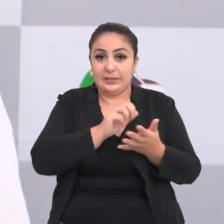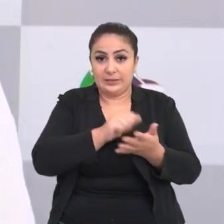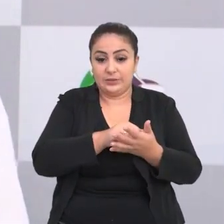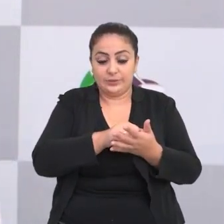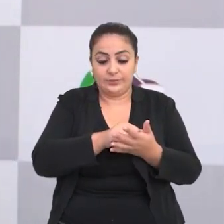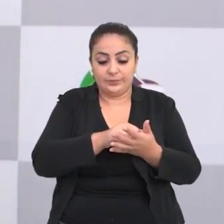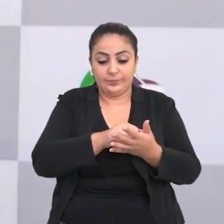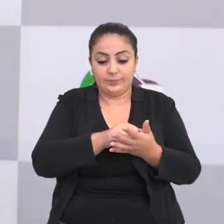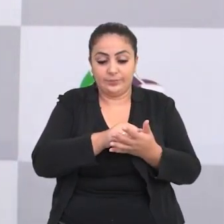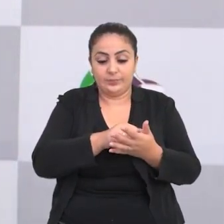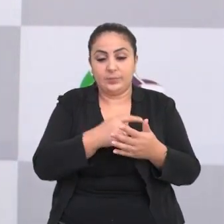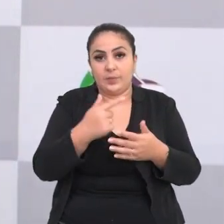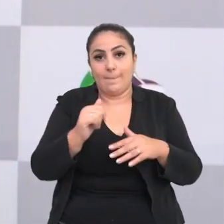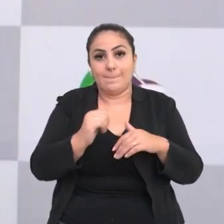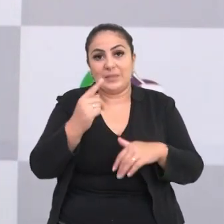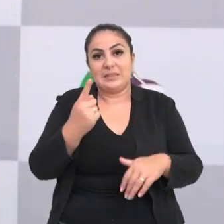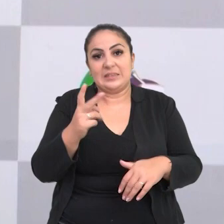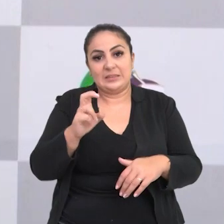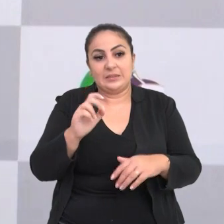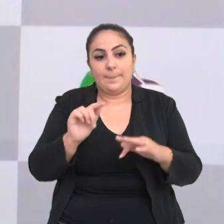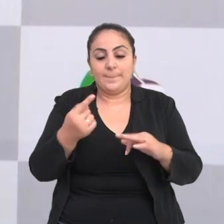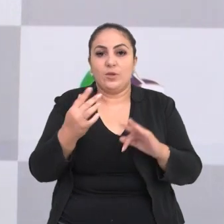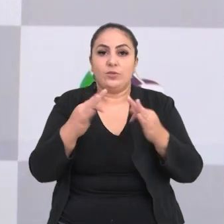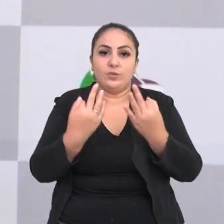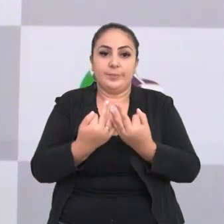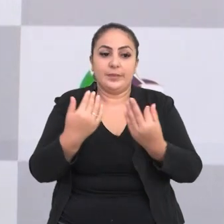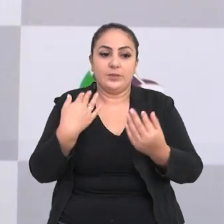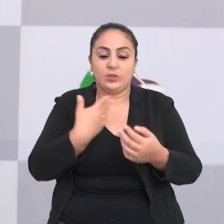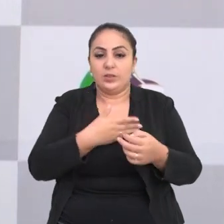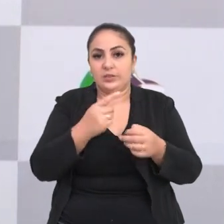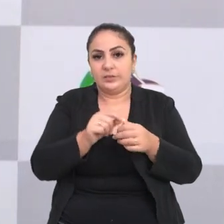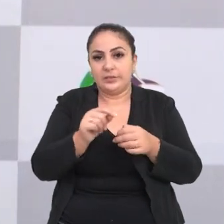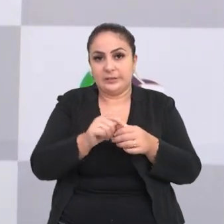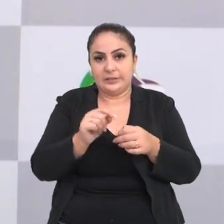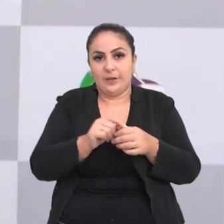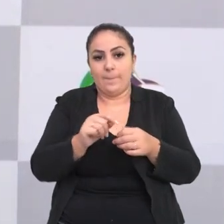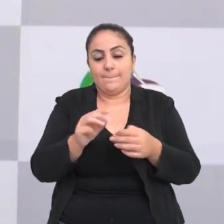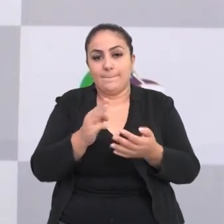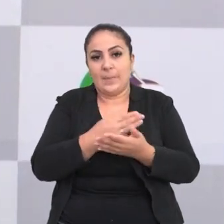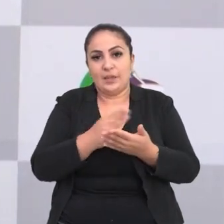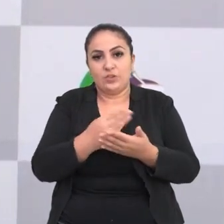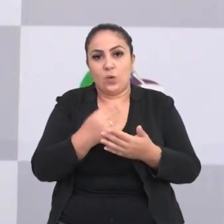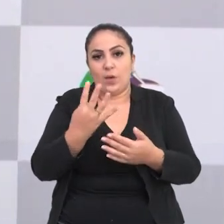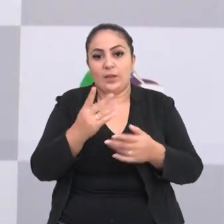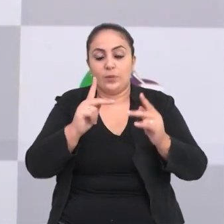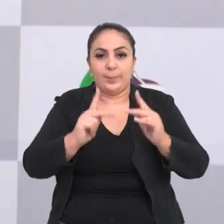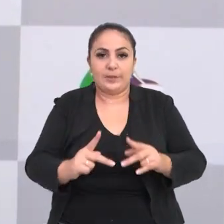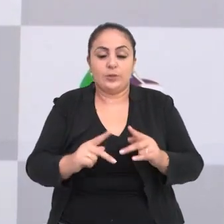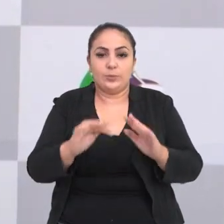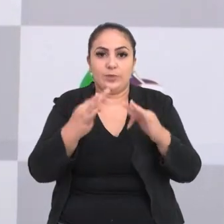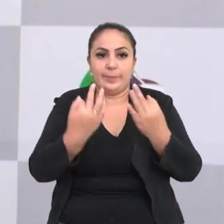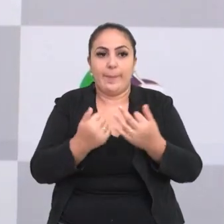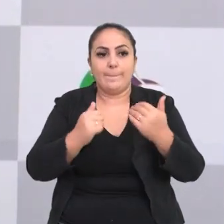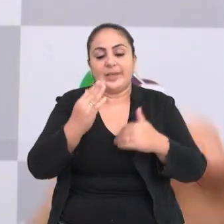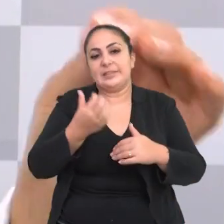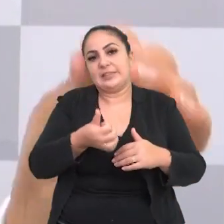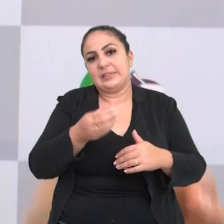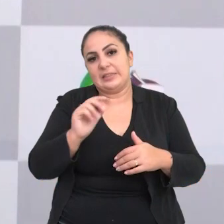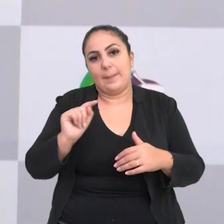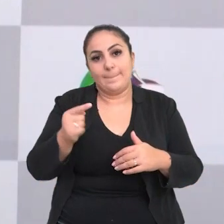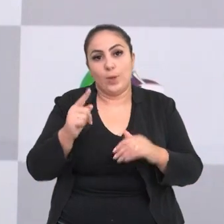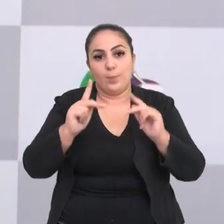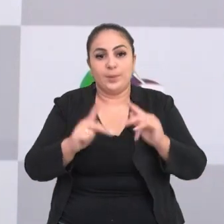cadastro de mais de 15 mil famílias, se nós fizermos uma média aí de 4 pessoas por família, dá mais de 60 mil